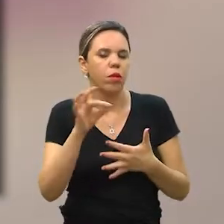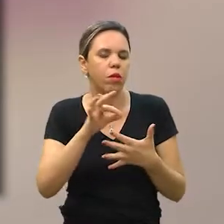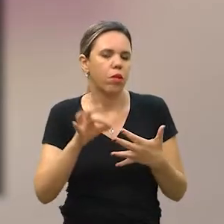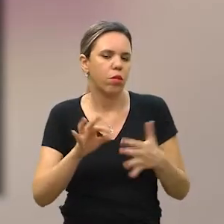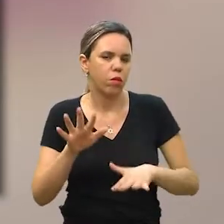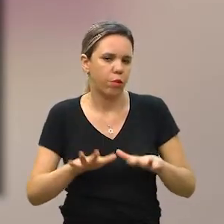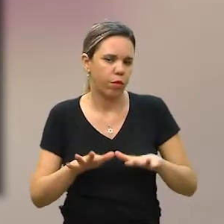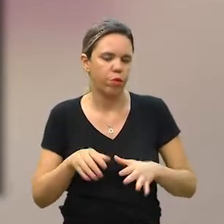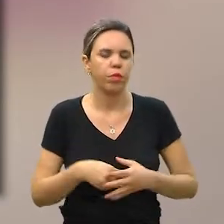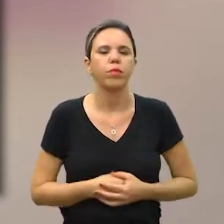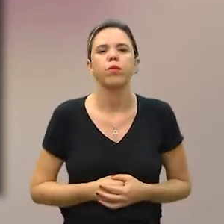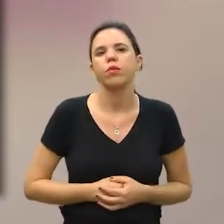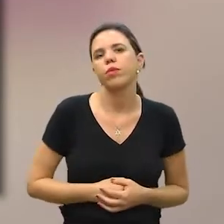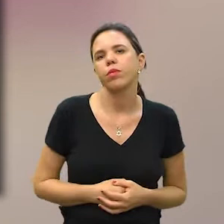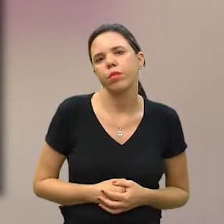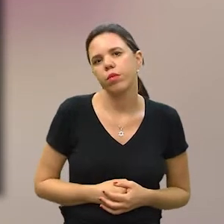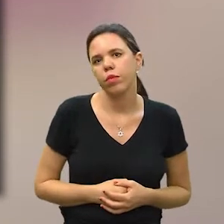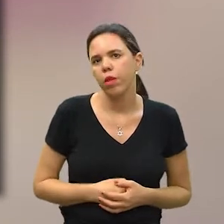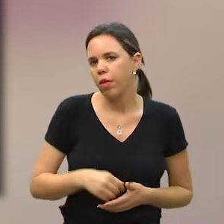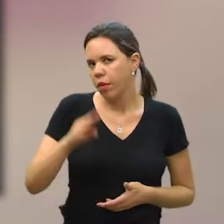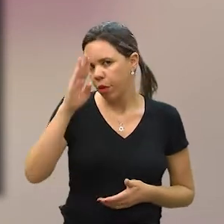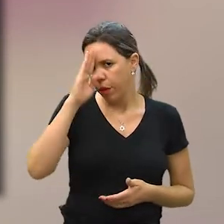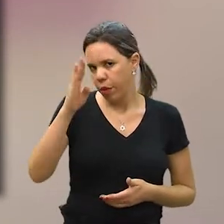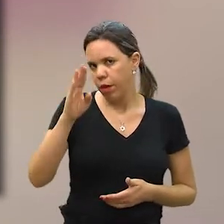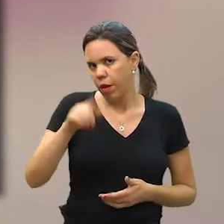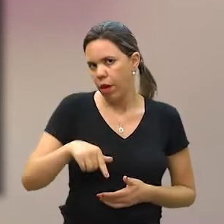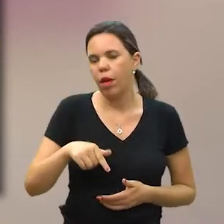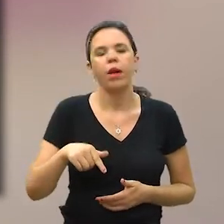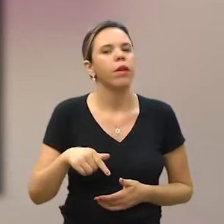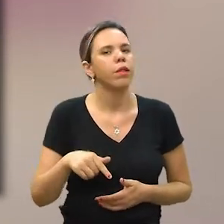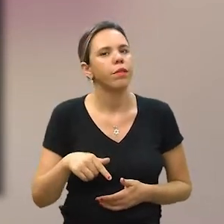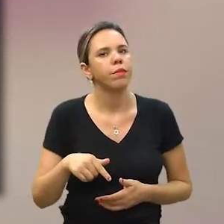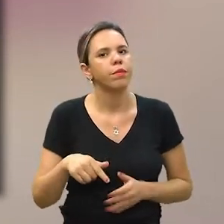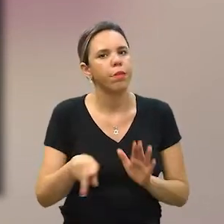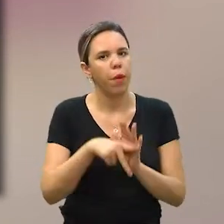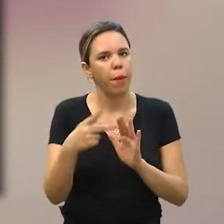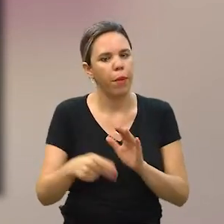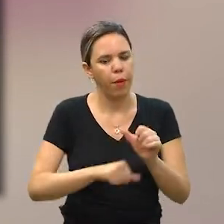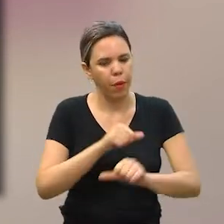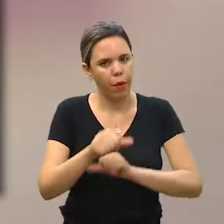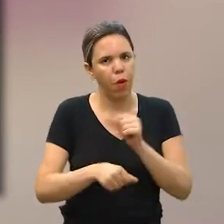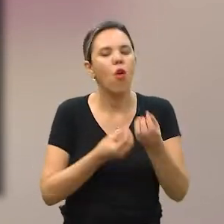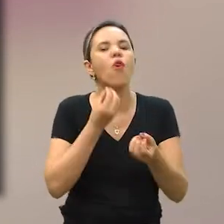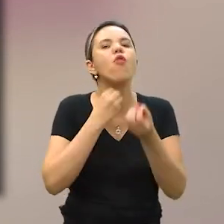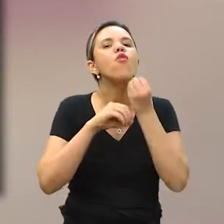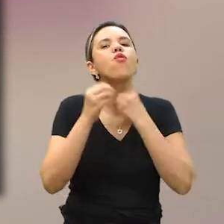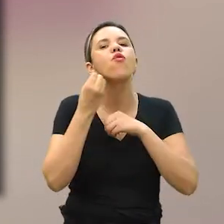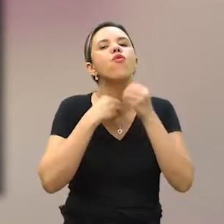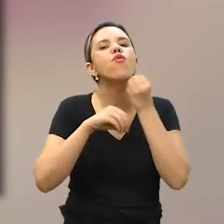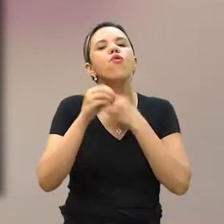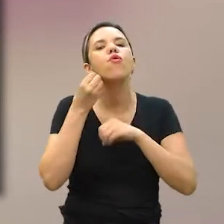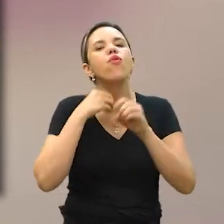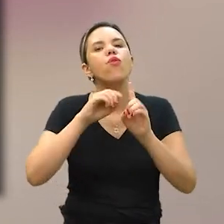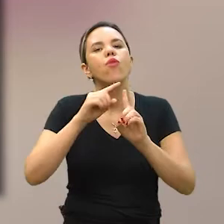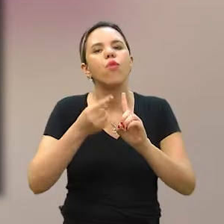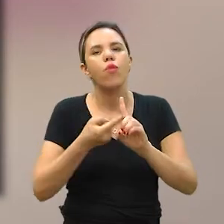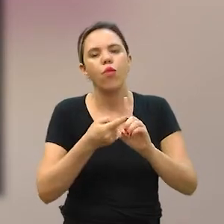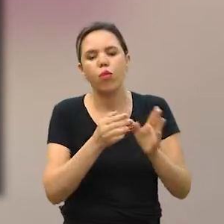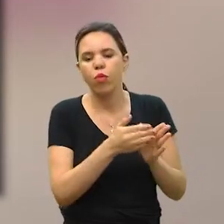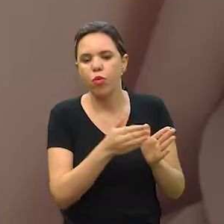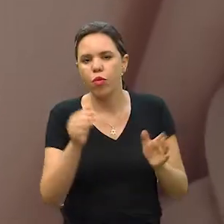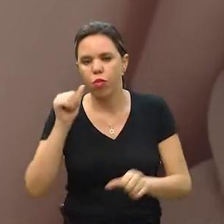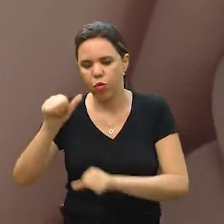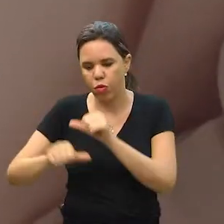vários fatores, né, Viviane? Mas o principal deles é a própria mudança hormonal da gravidez, não